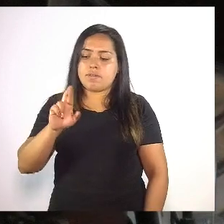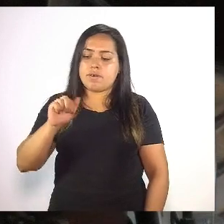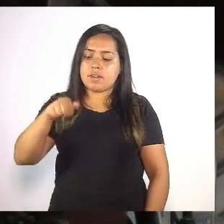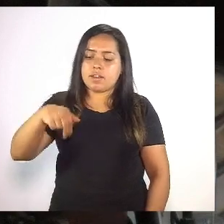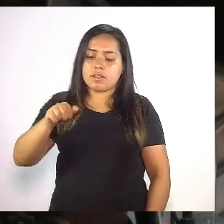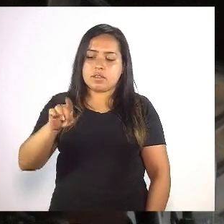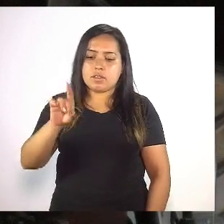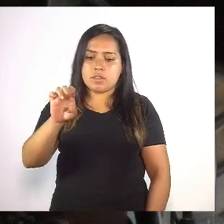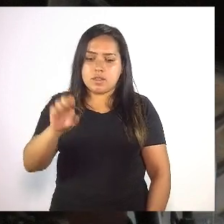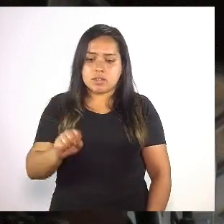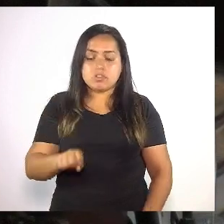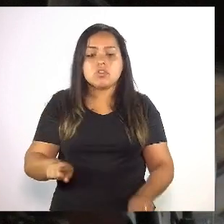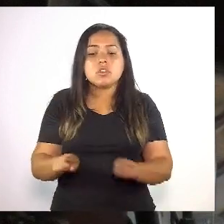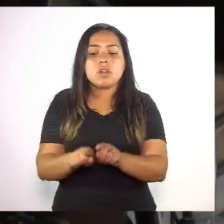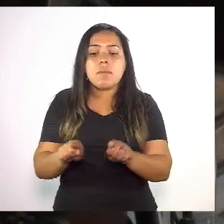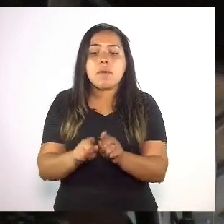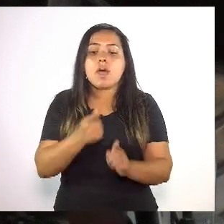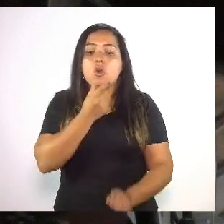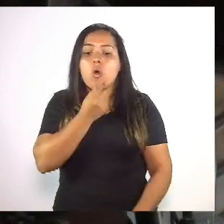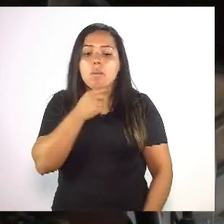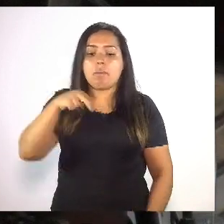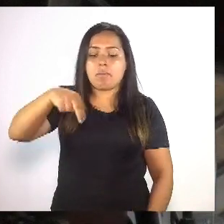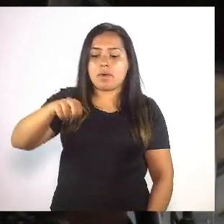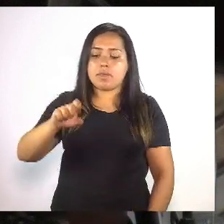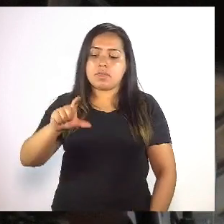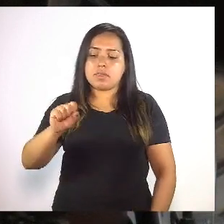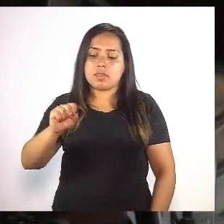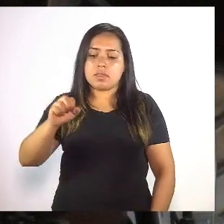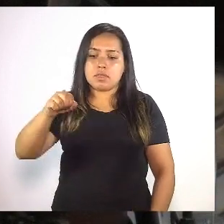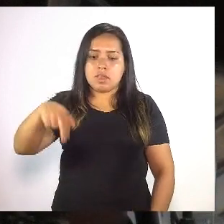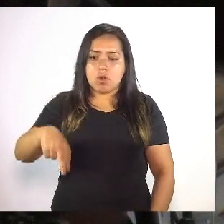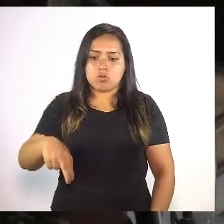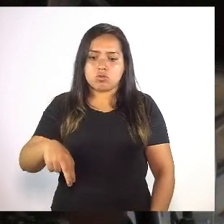Senhor Nelson Wespen.